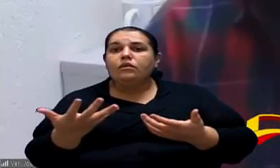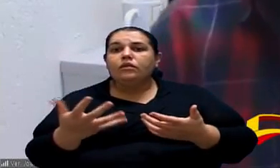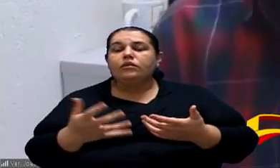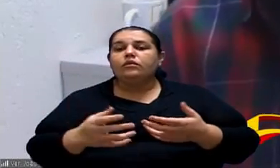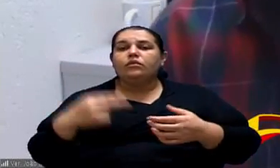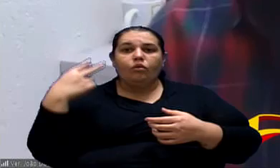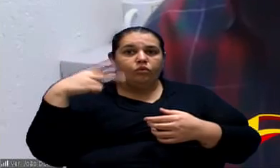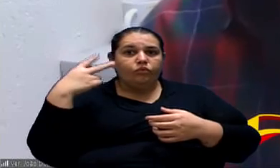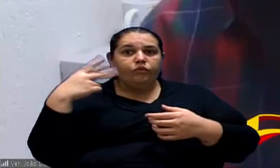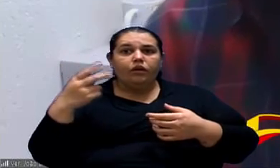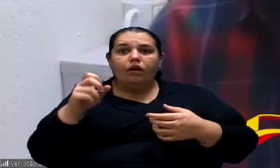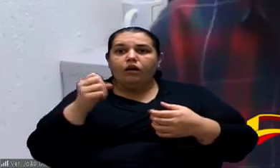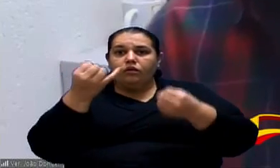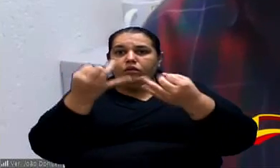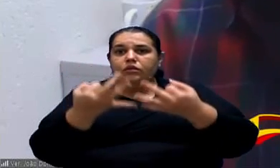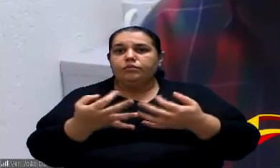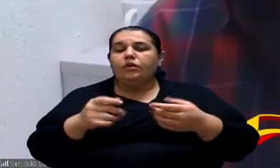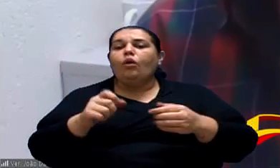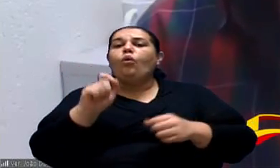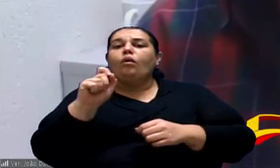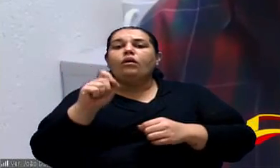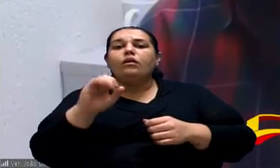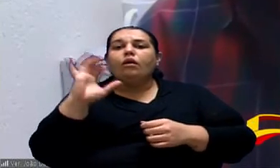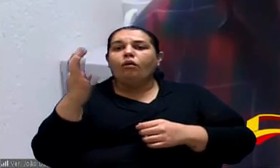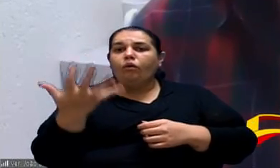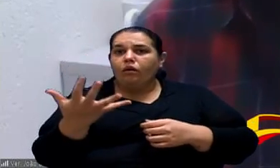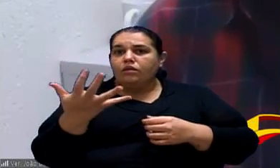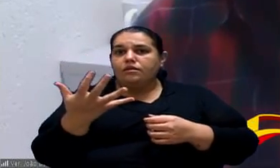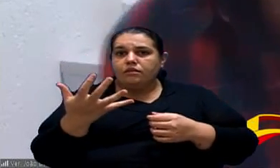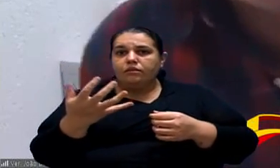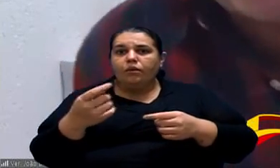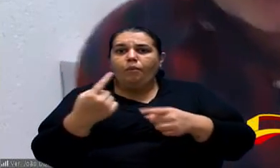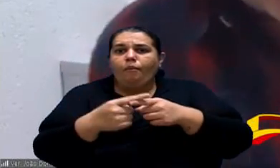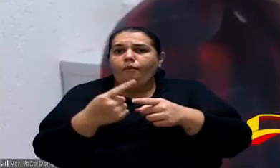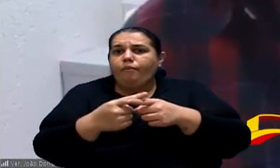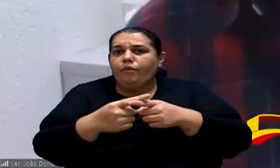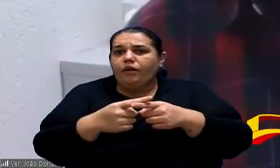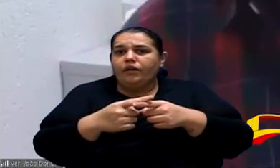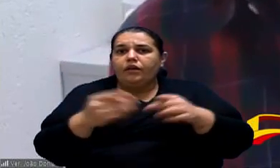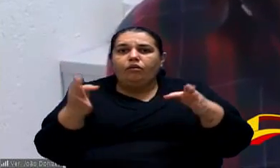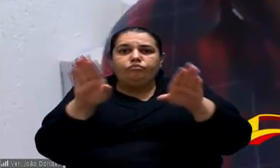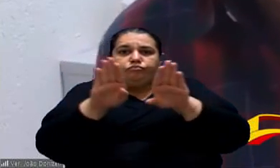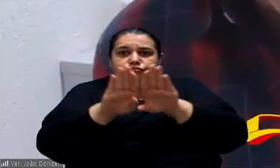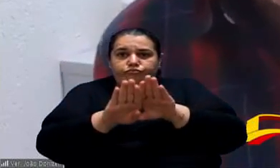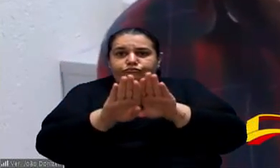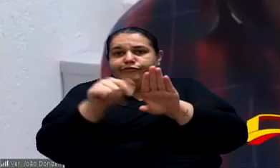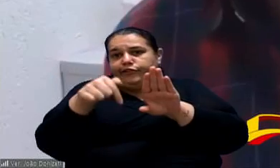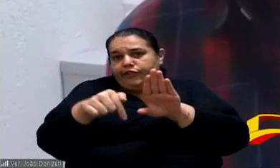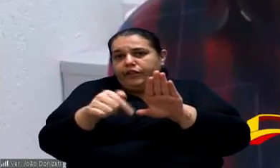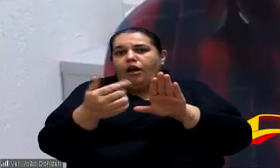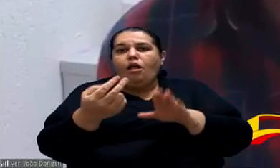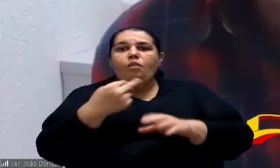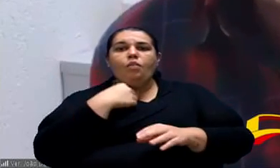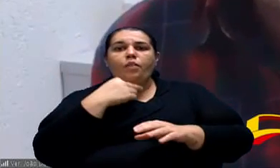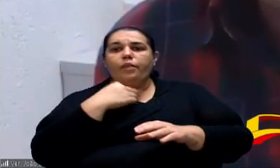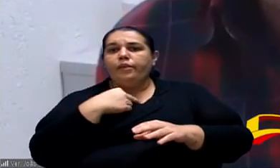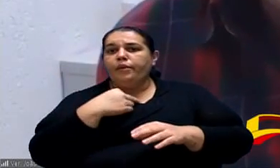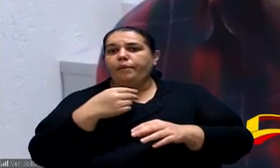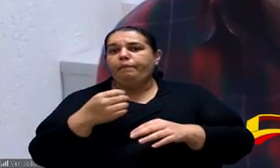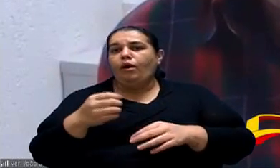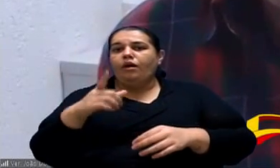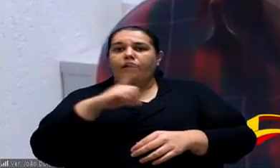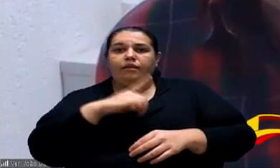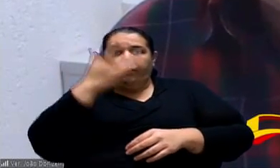vereadores falam com relação a isso, essa problemática de atendimento, porque nós estamos aqui fechados, infelizmente, clausurados aqui, não podendo